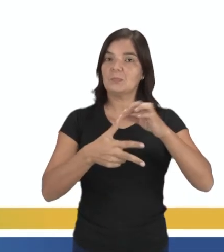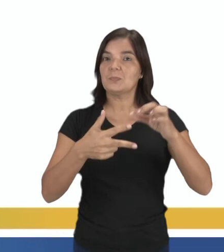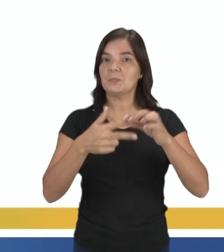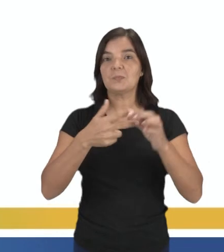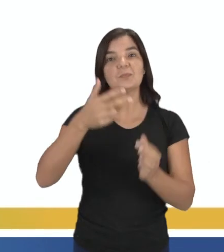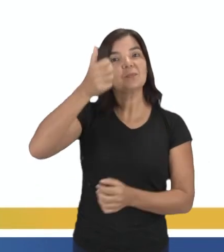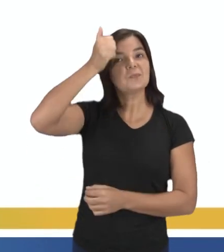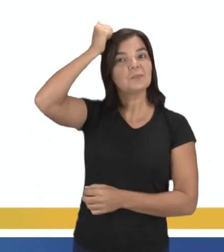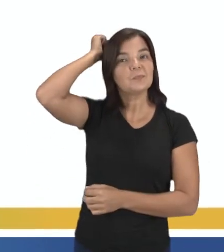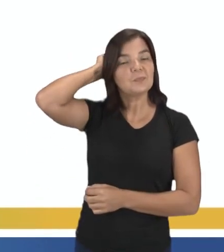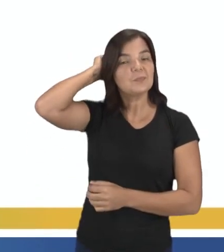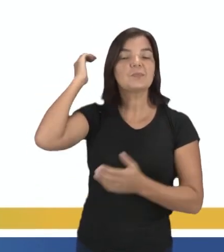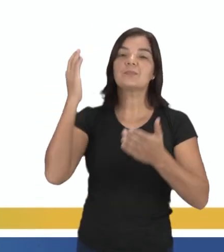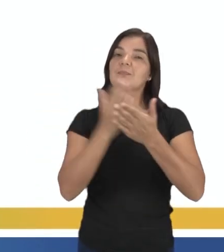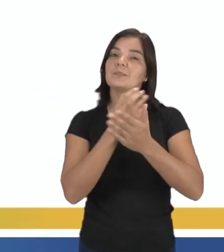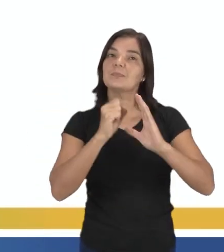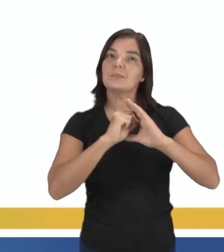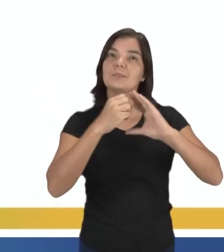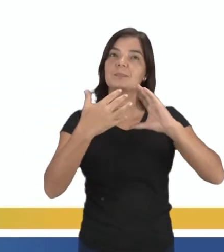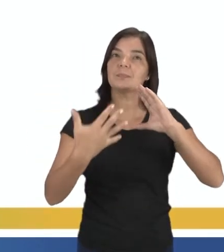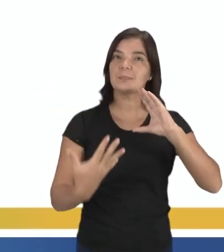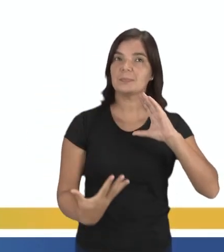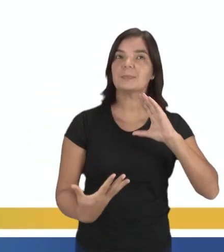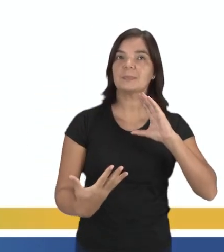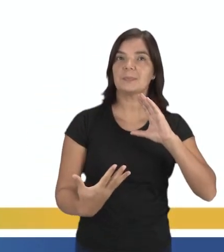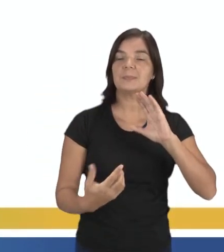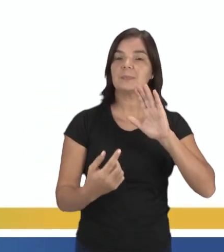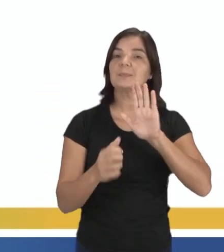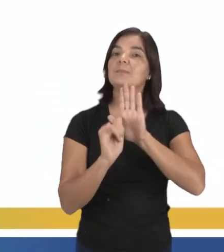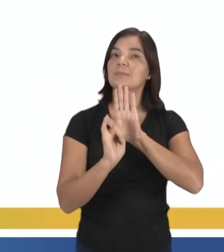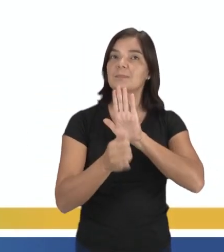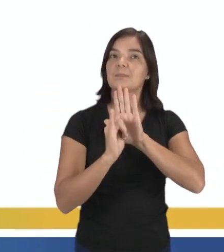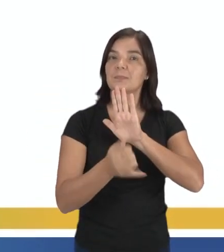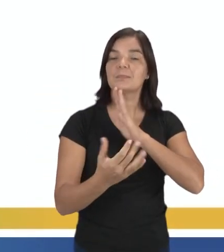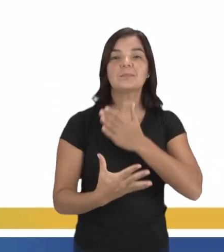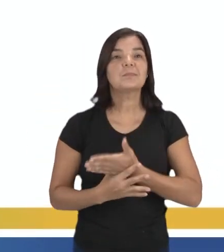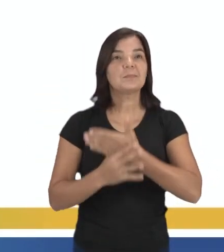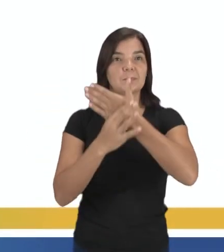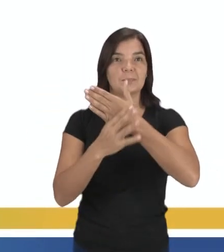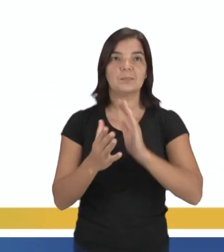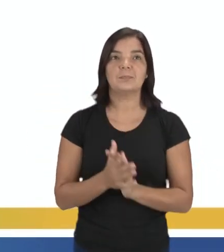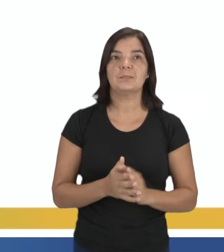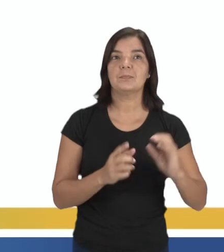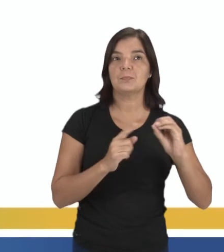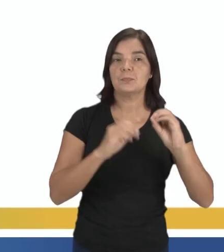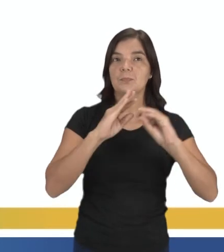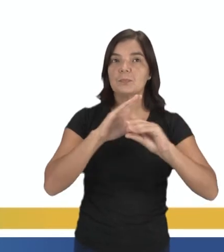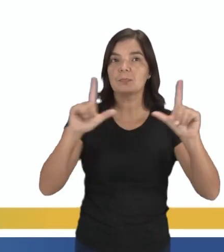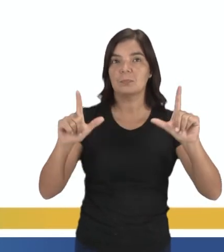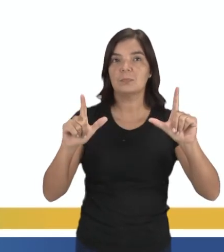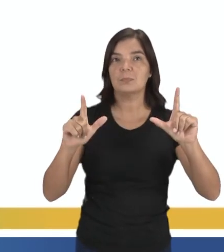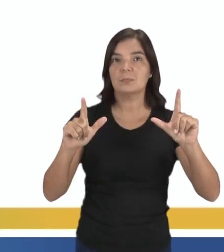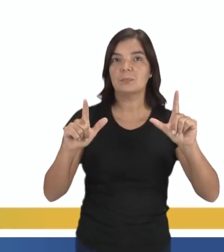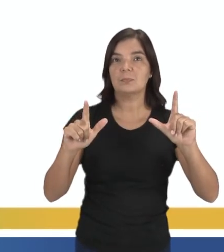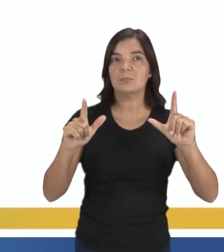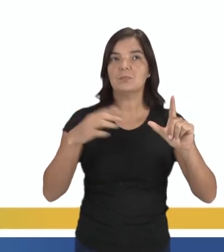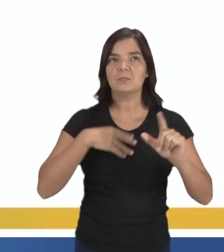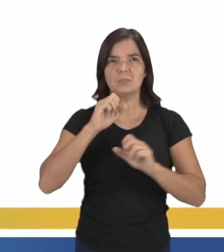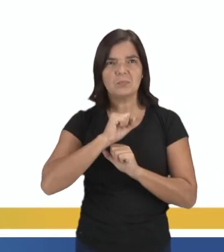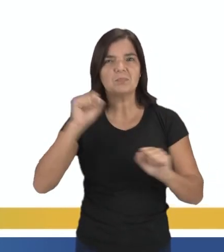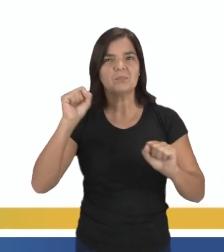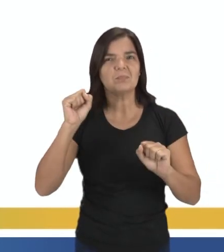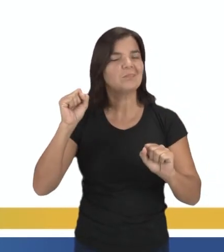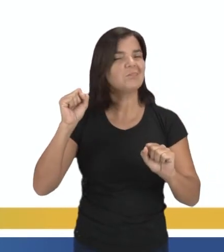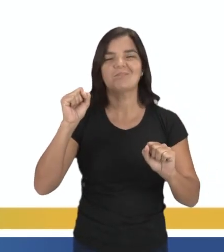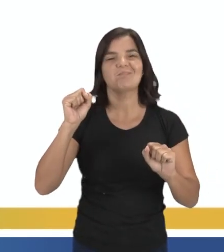vestibular, nós temos aqui algumas características da prosa do realismo. Objetivismo e idealização do herói,